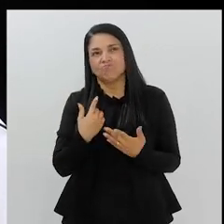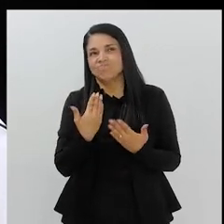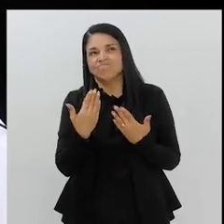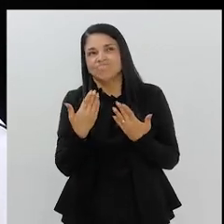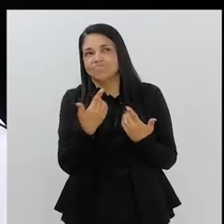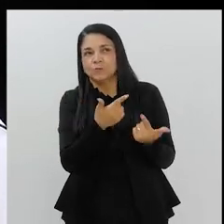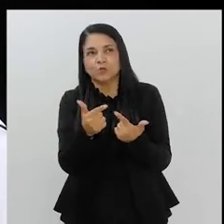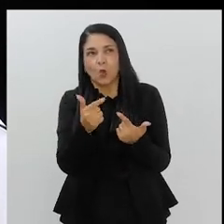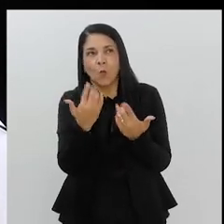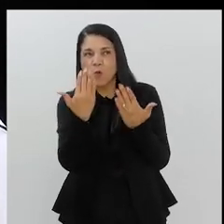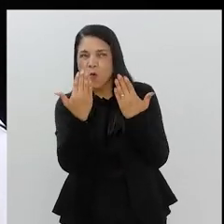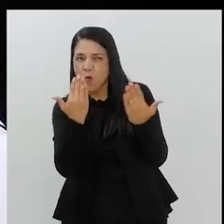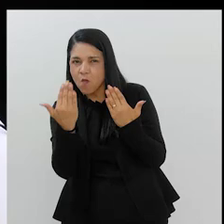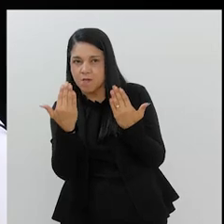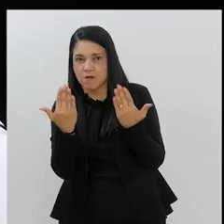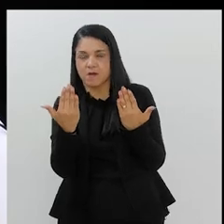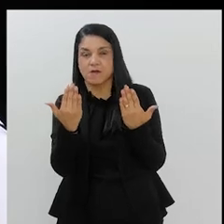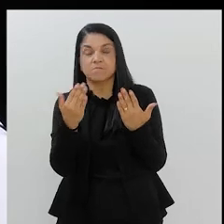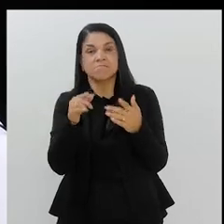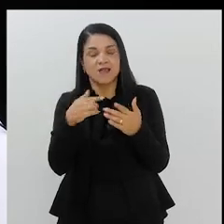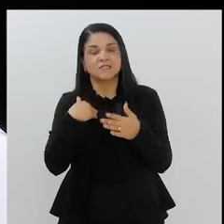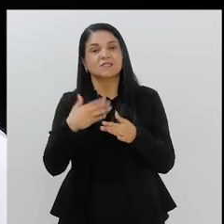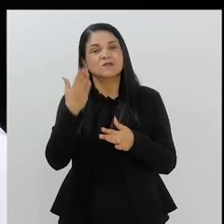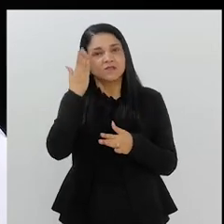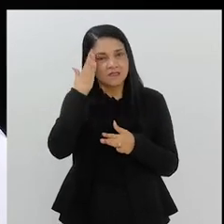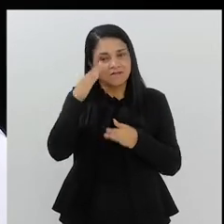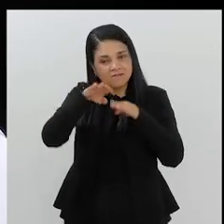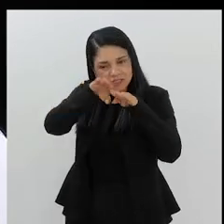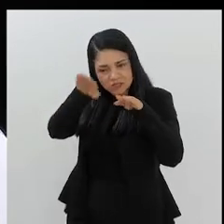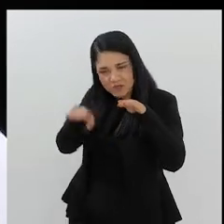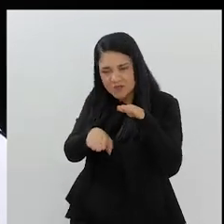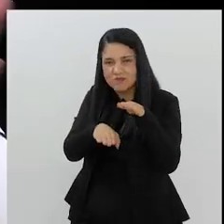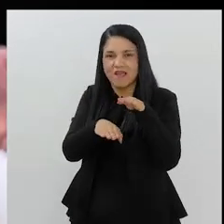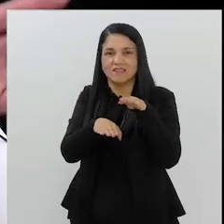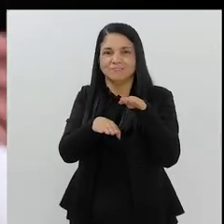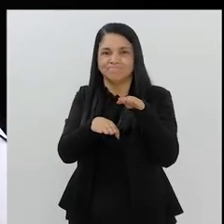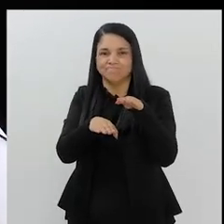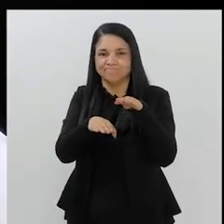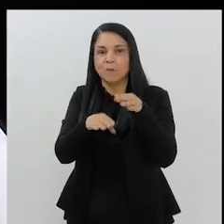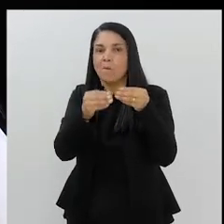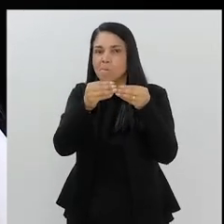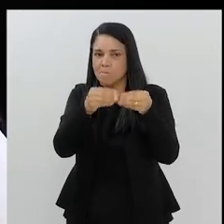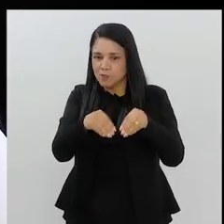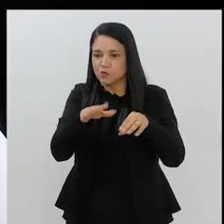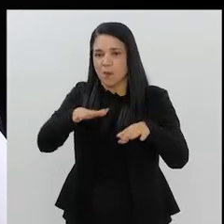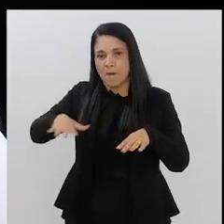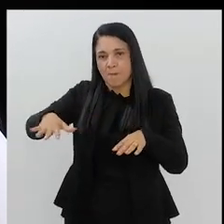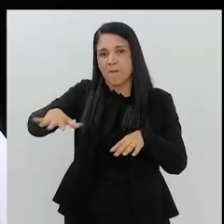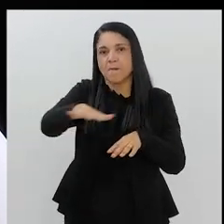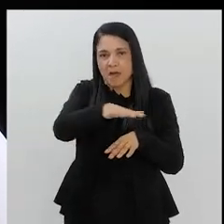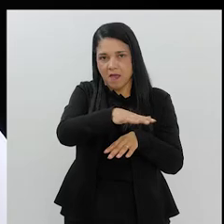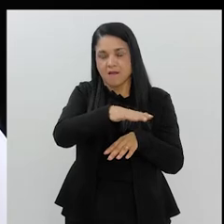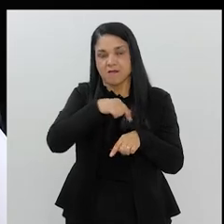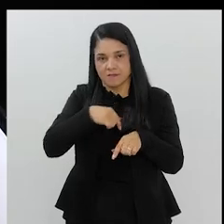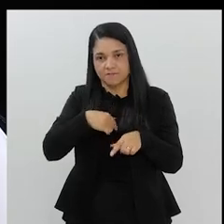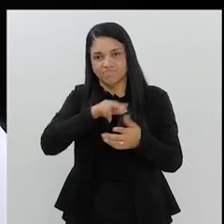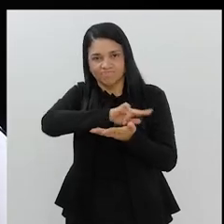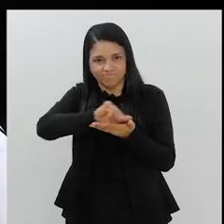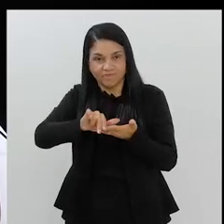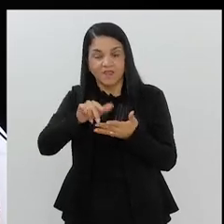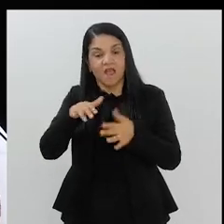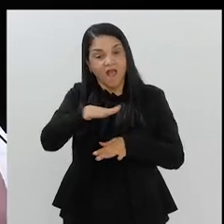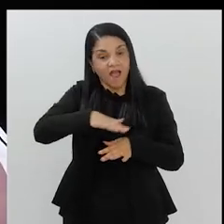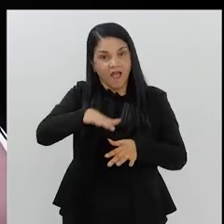fazer uma estimativa eu sei que as as desigualdades elas se refletem em vários Campos na área do